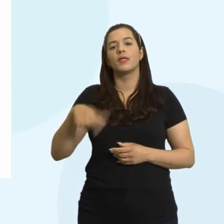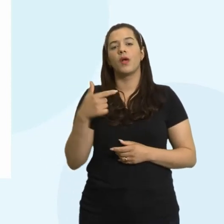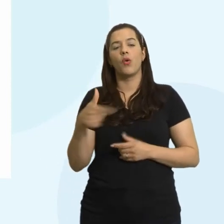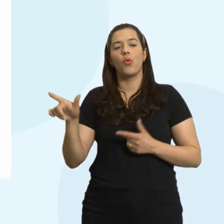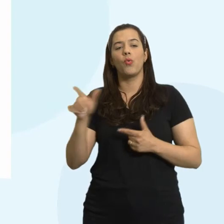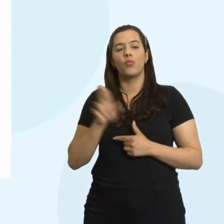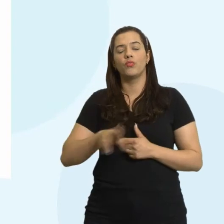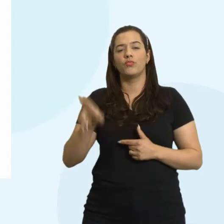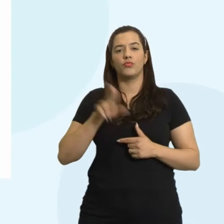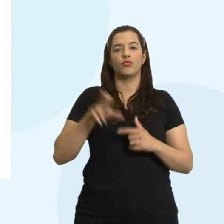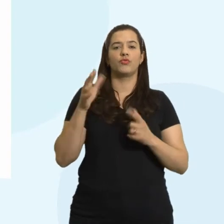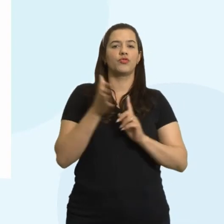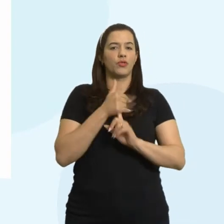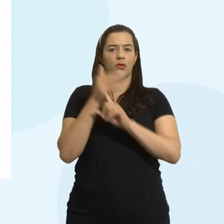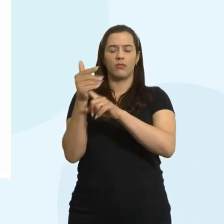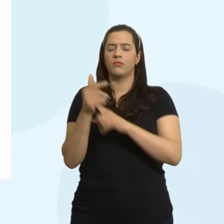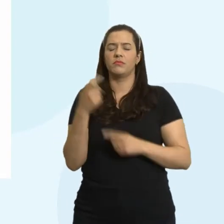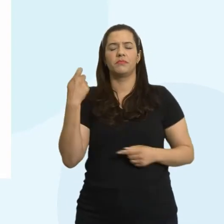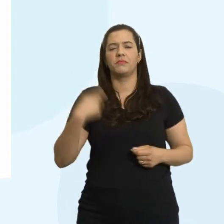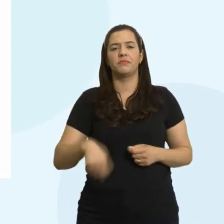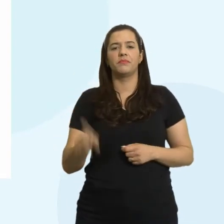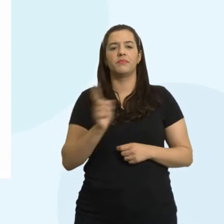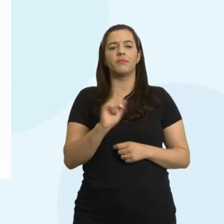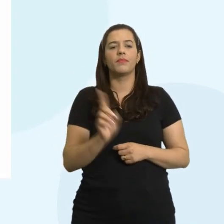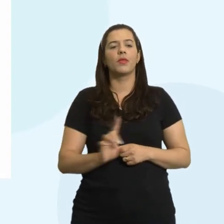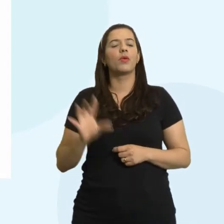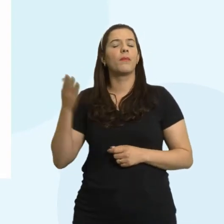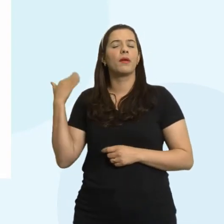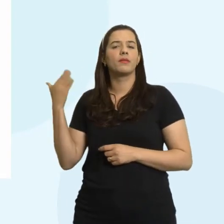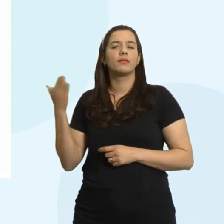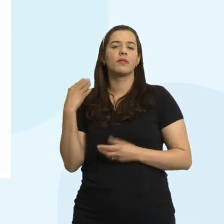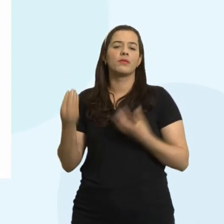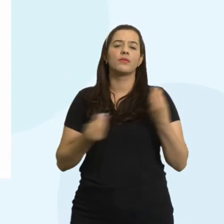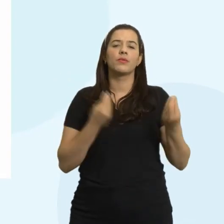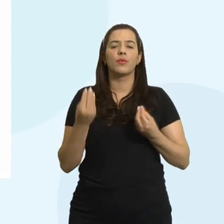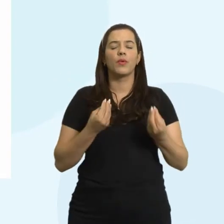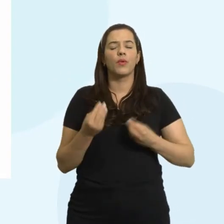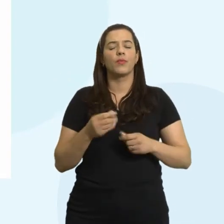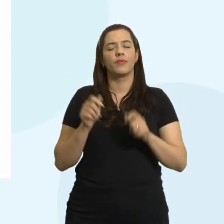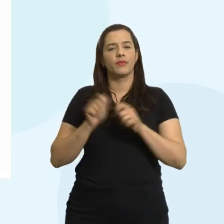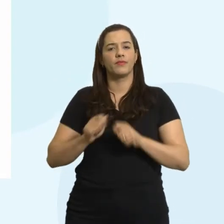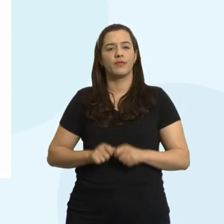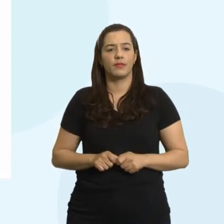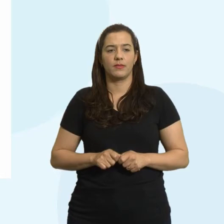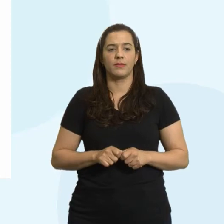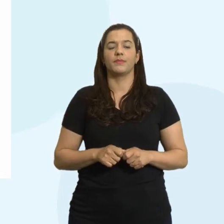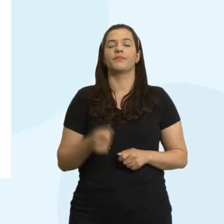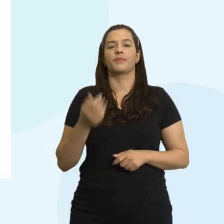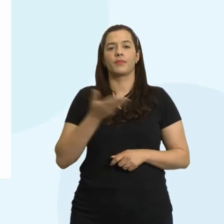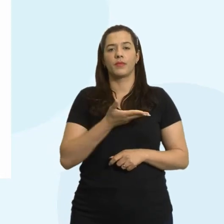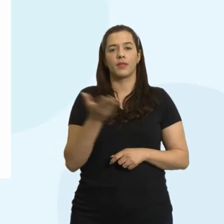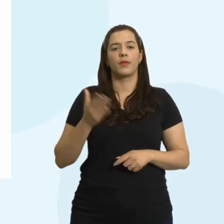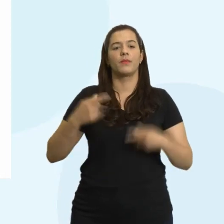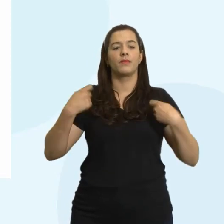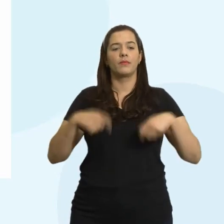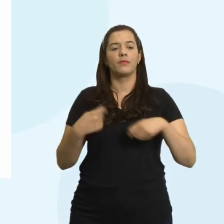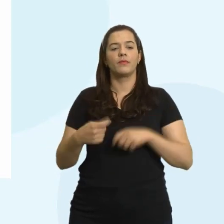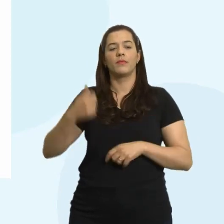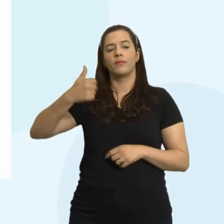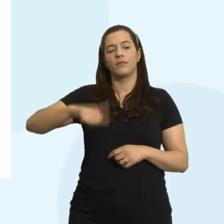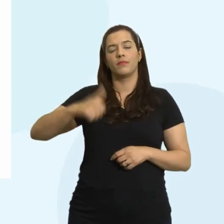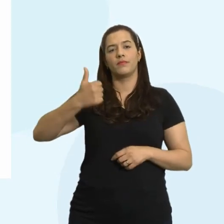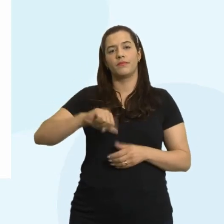de grandes tecnologias, como tudo isso era feito há anos atrás. Para isso, a gente vai analisar